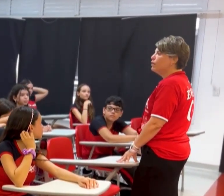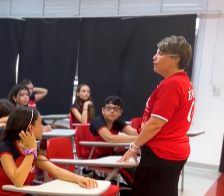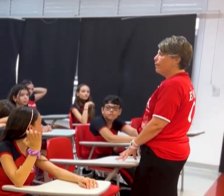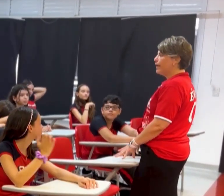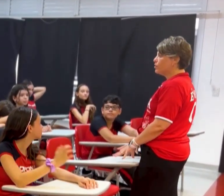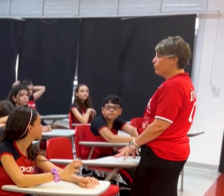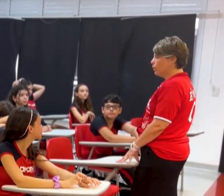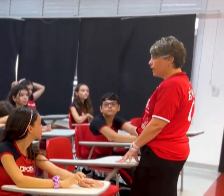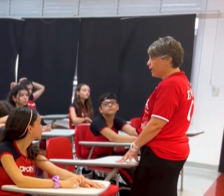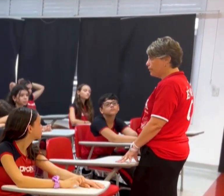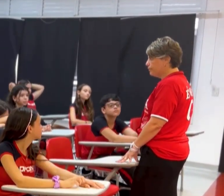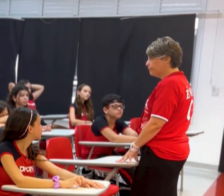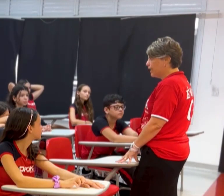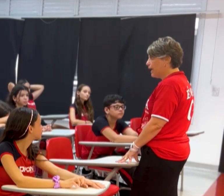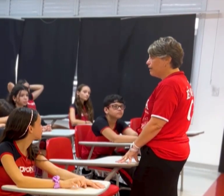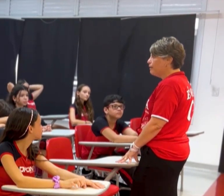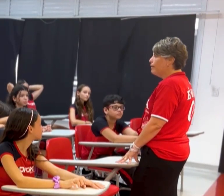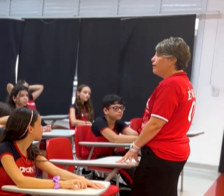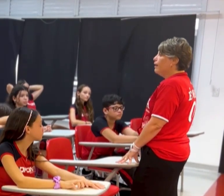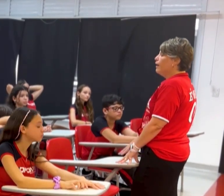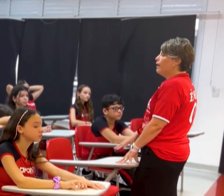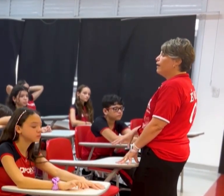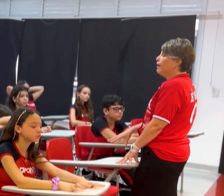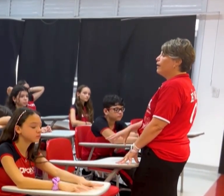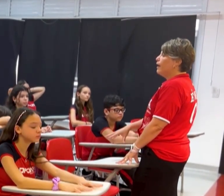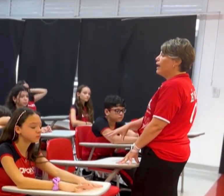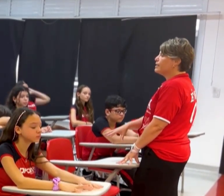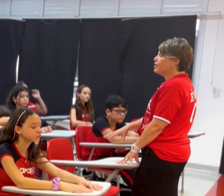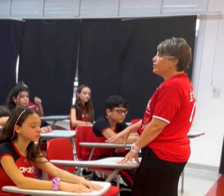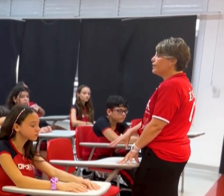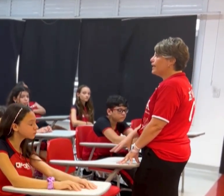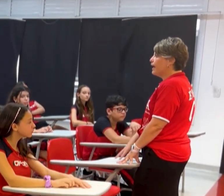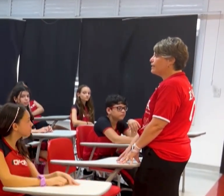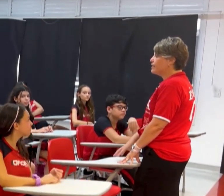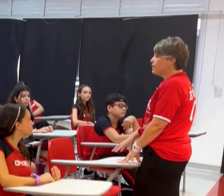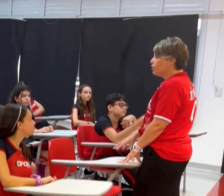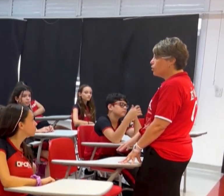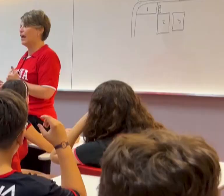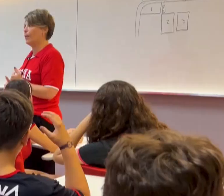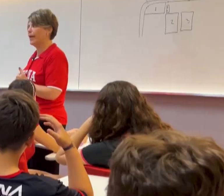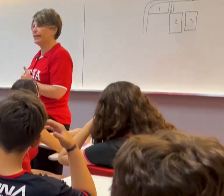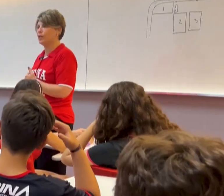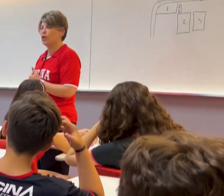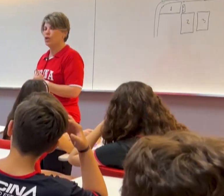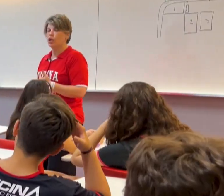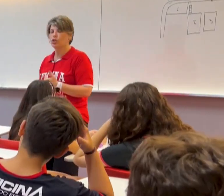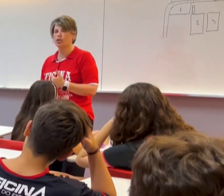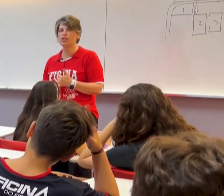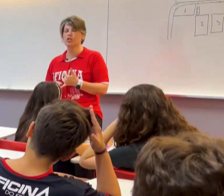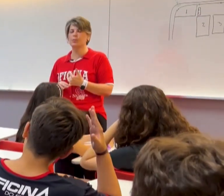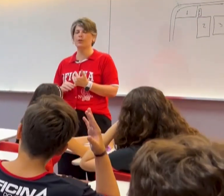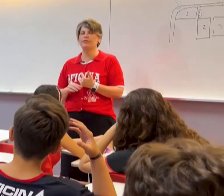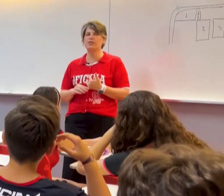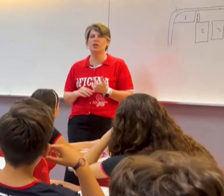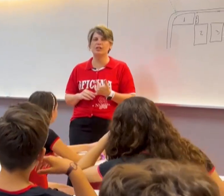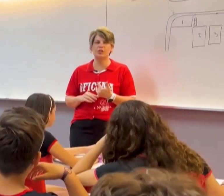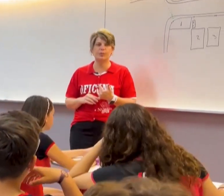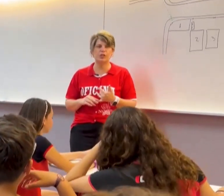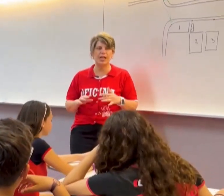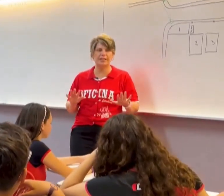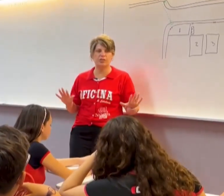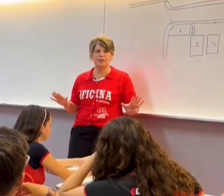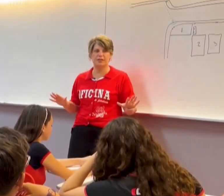que envolve a educação financeira, né? Sim. Porque, olha, meu Deus do céu, esse é um problema também. Sim.